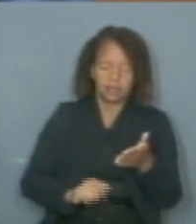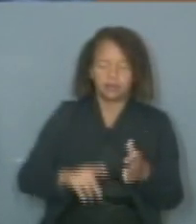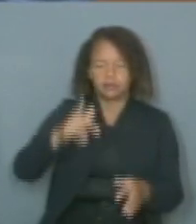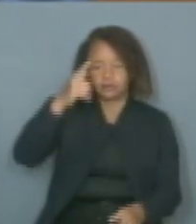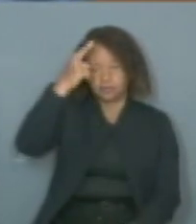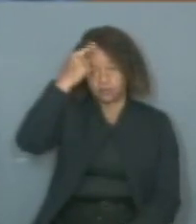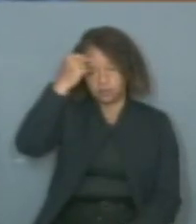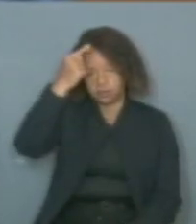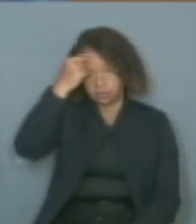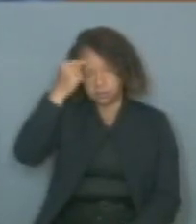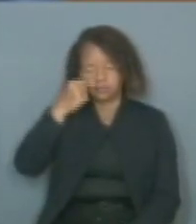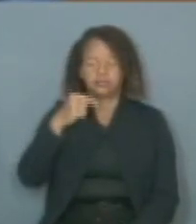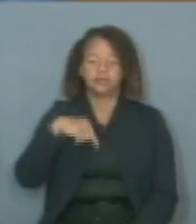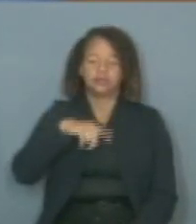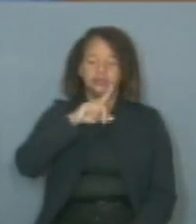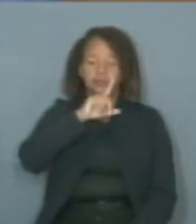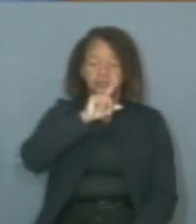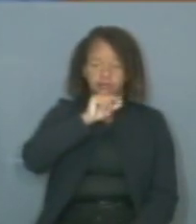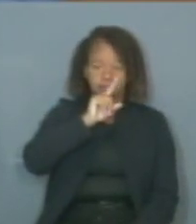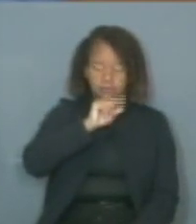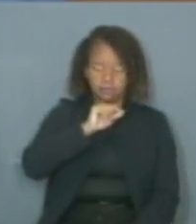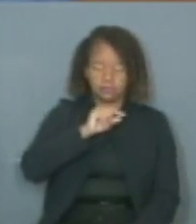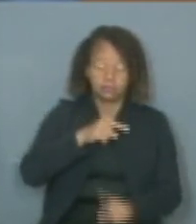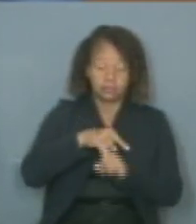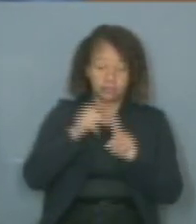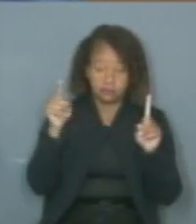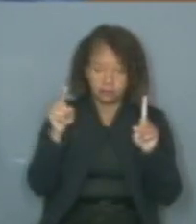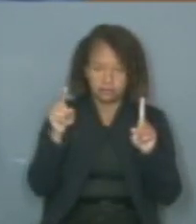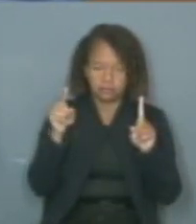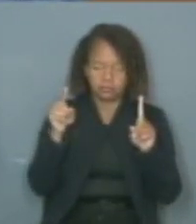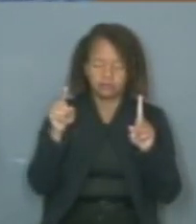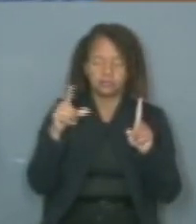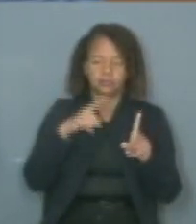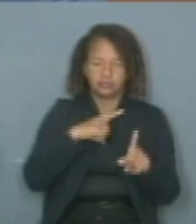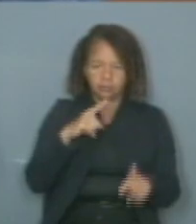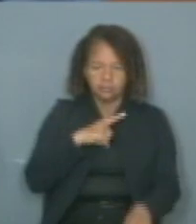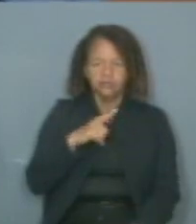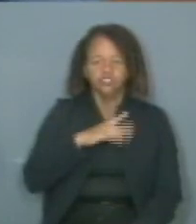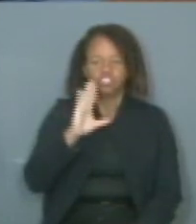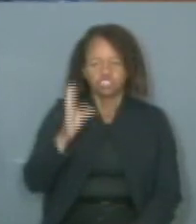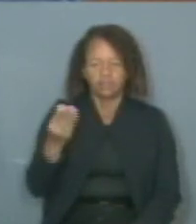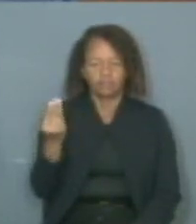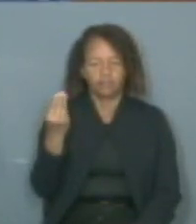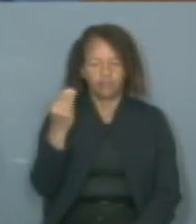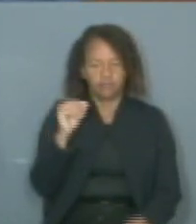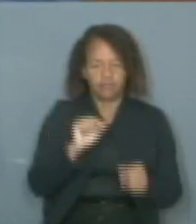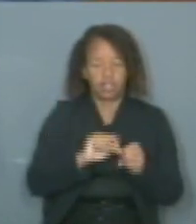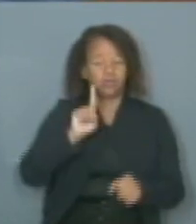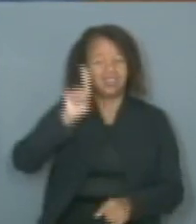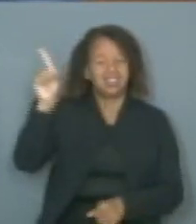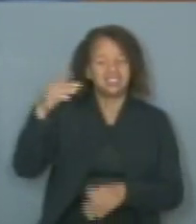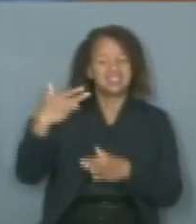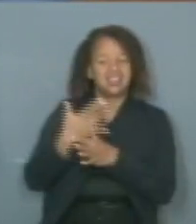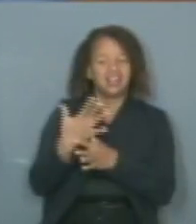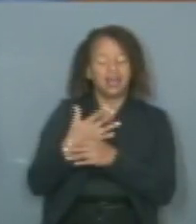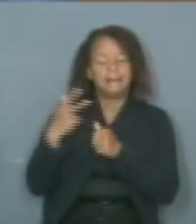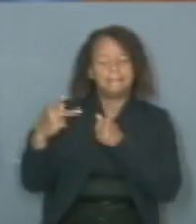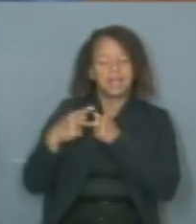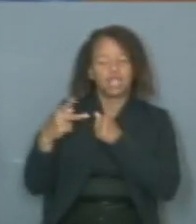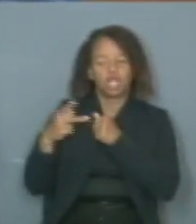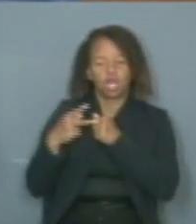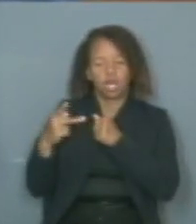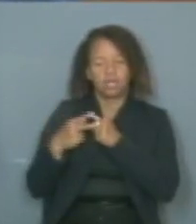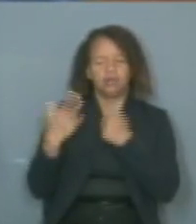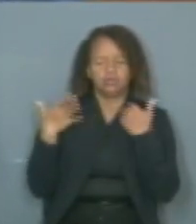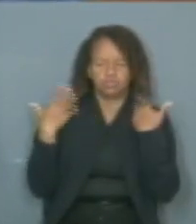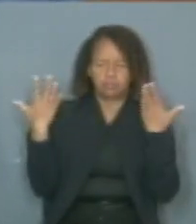faculdades, nas universidades, mas se houver realmente, como foi feito lá em Petrolina, na cidade de Petrolina,